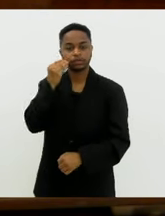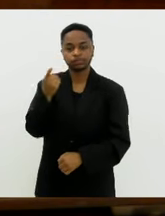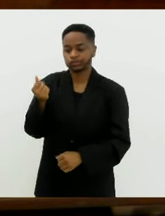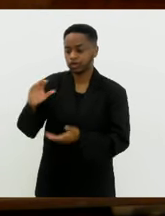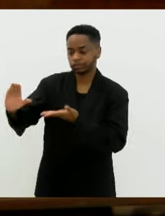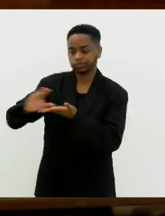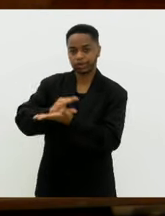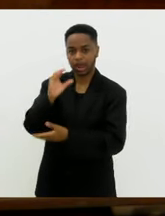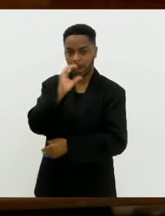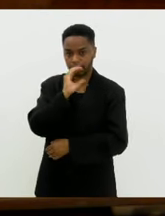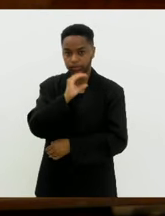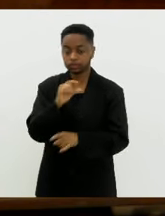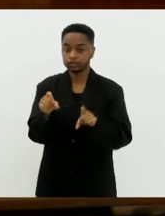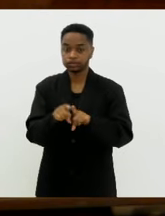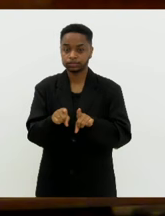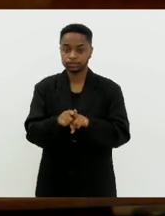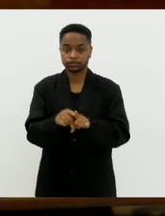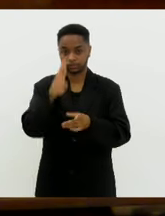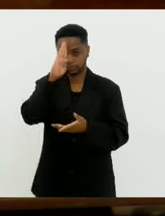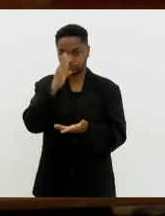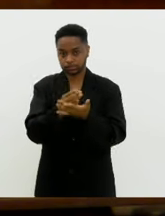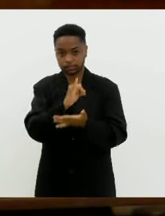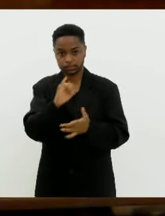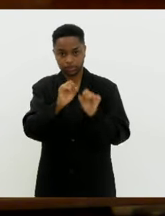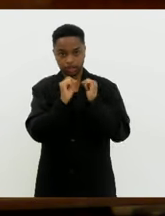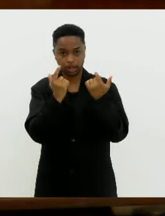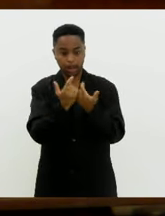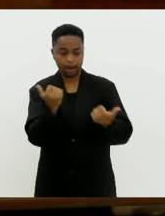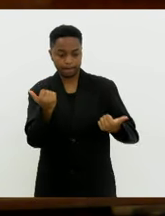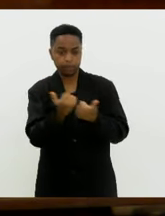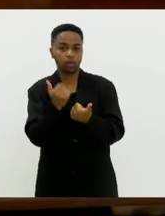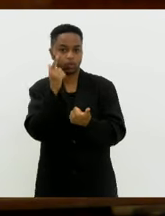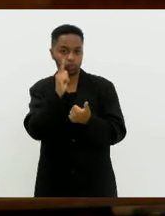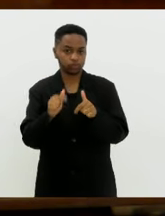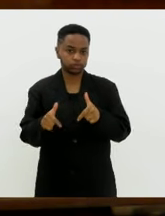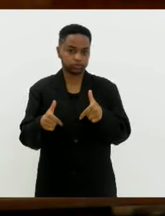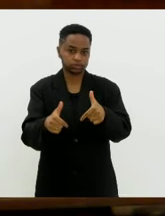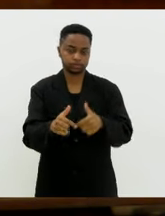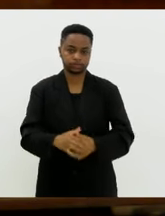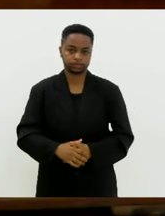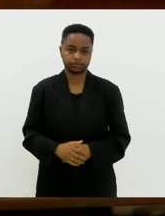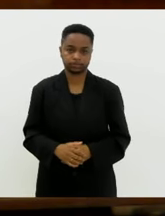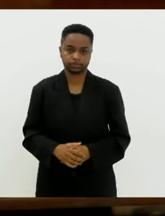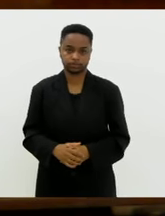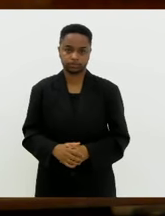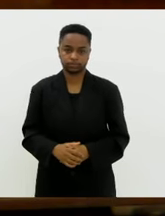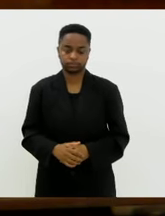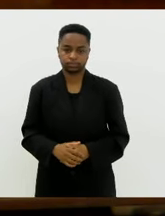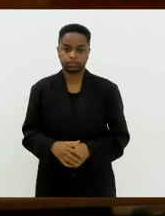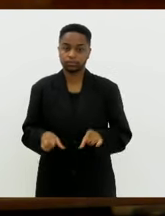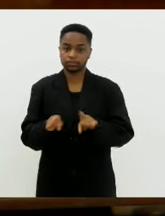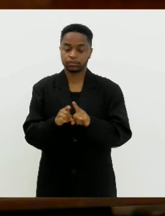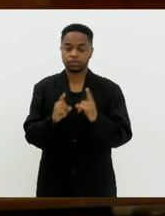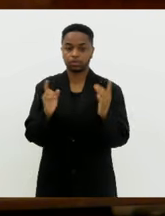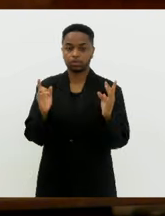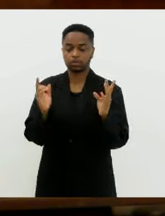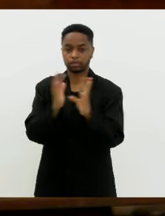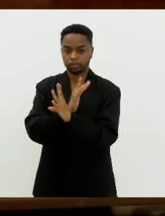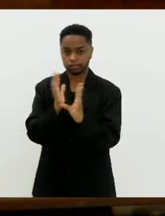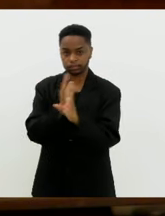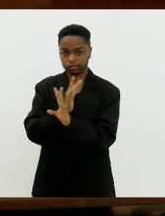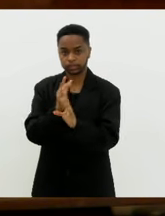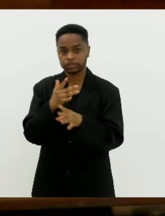e acredito que o apoio da Alerj será fundamental nesse processo. Na mobilidade urbana,